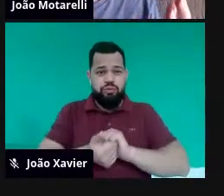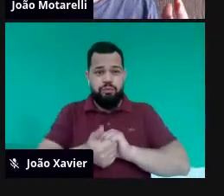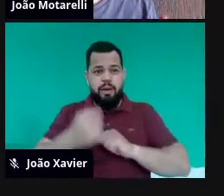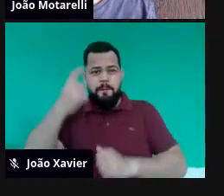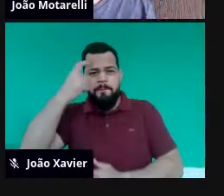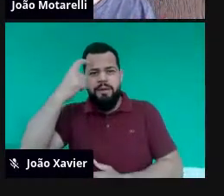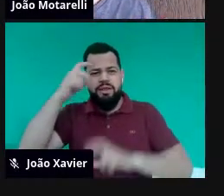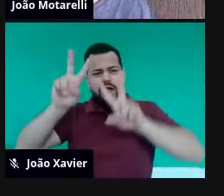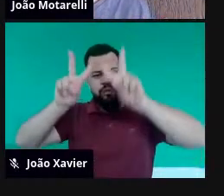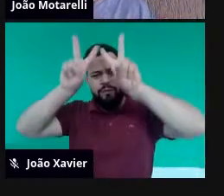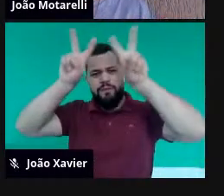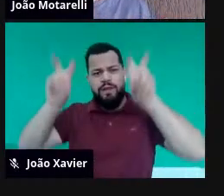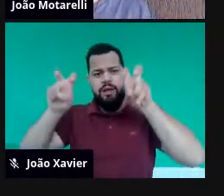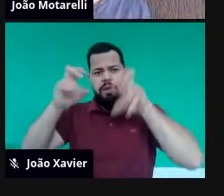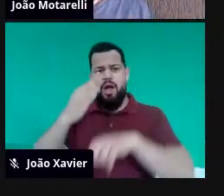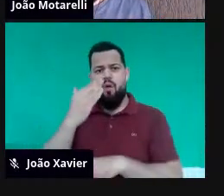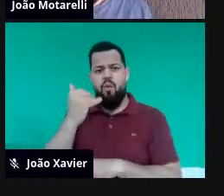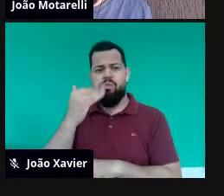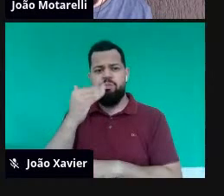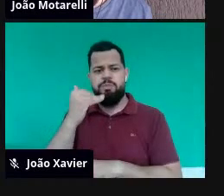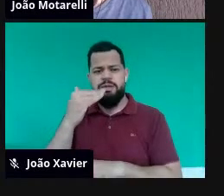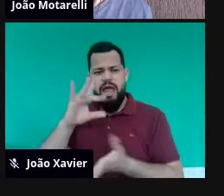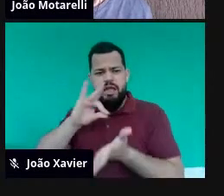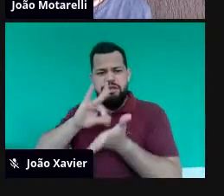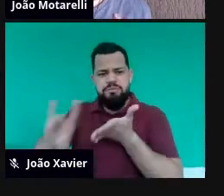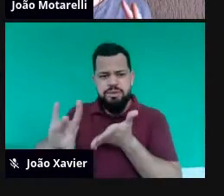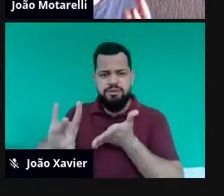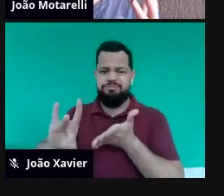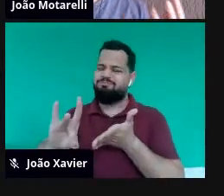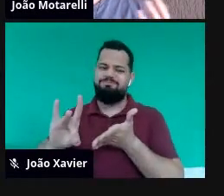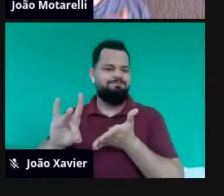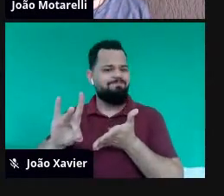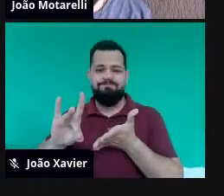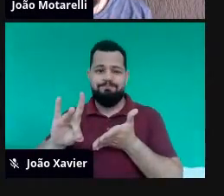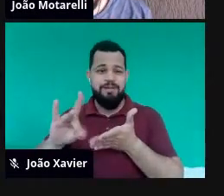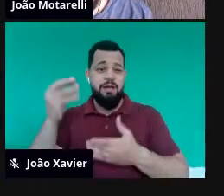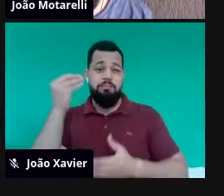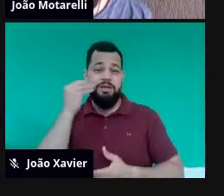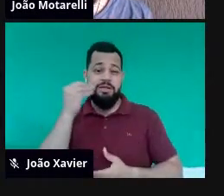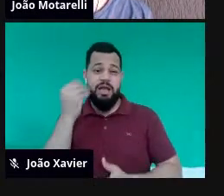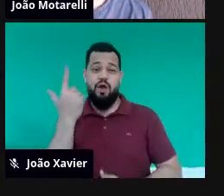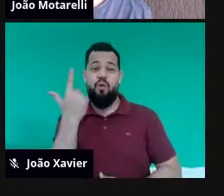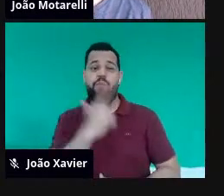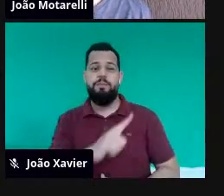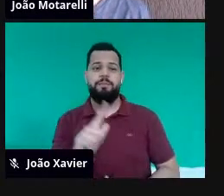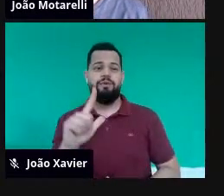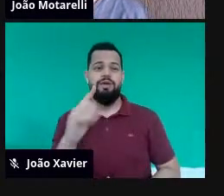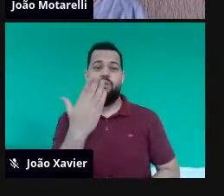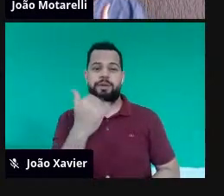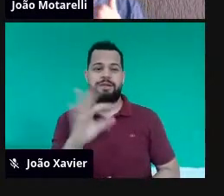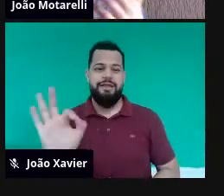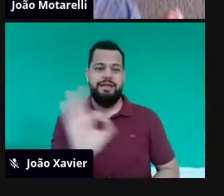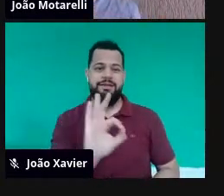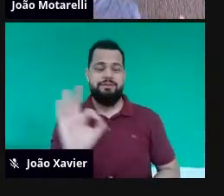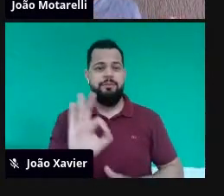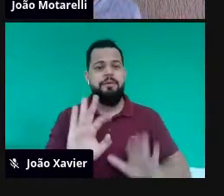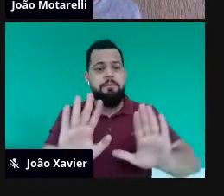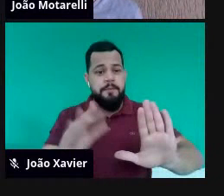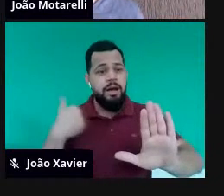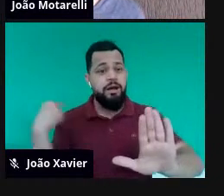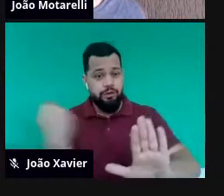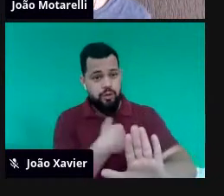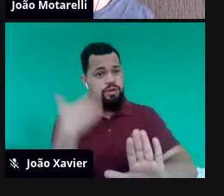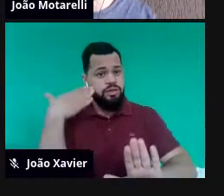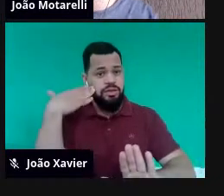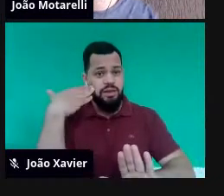pensar sobre a comida, justamente para tentar não comer o alimento. E a gente já sabe, a literatura